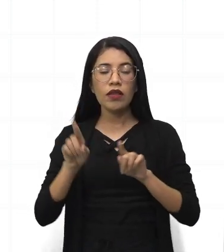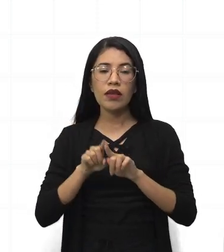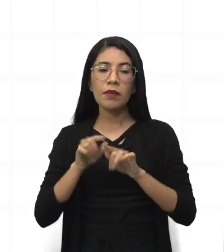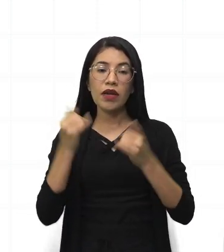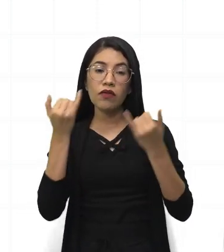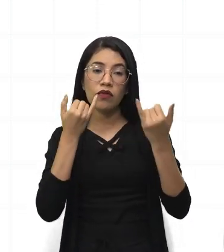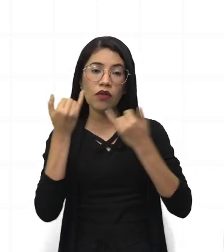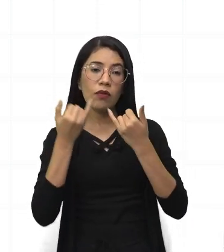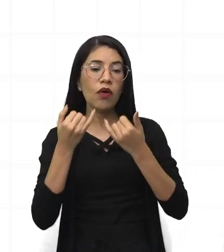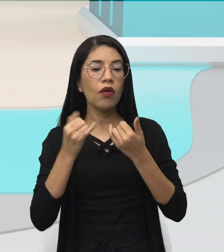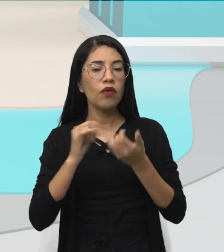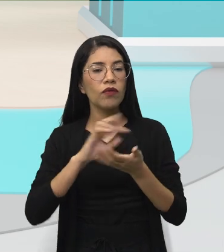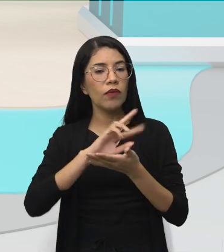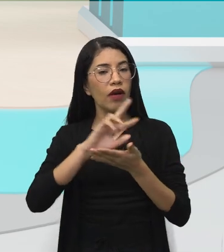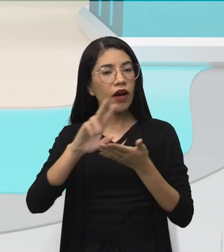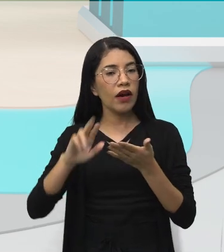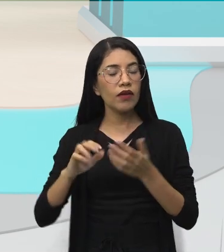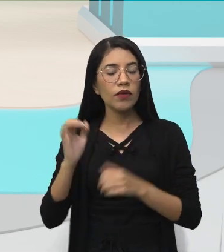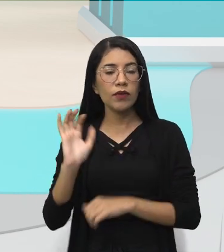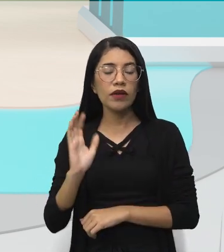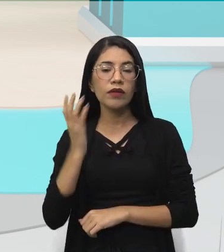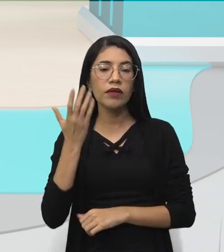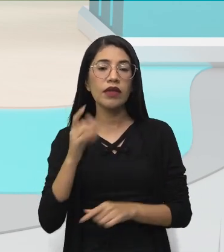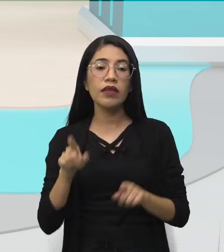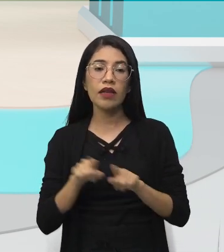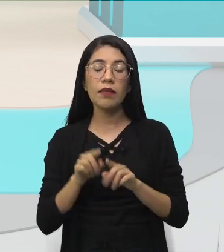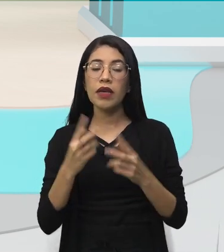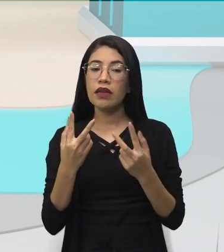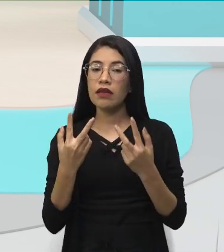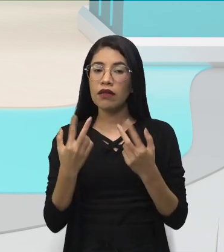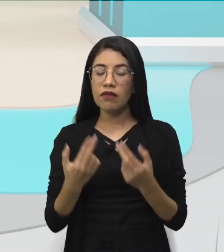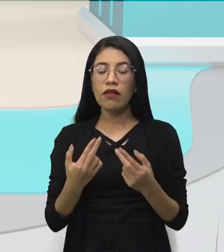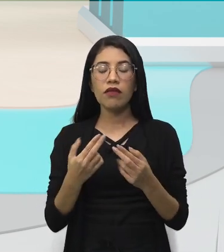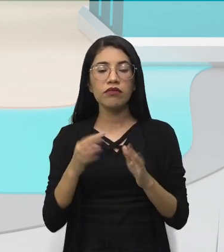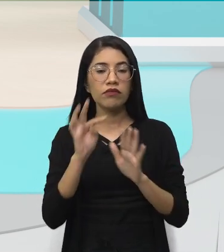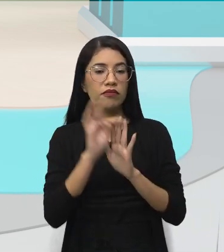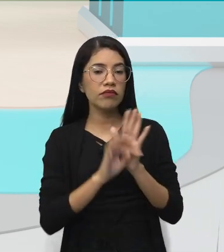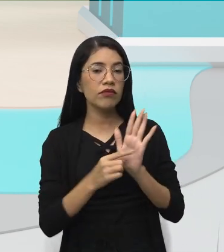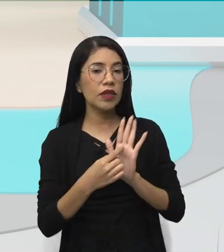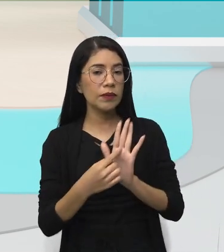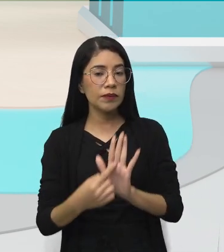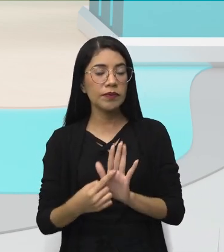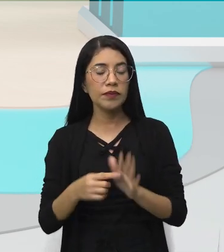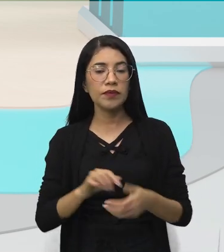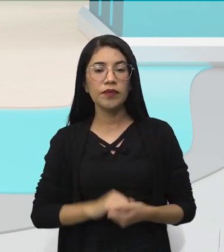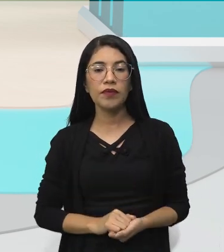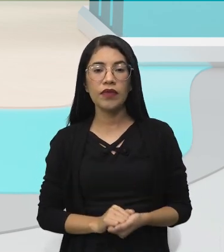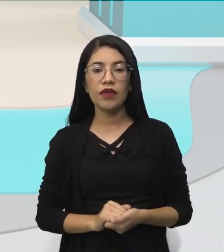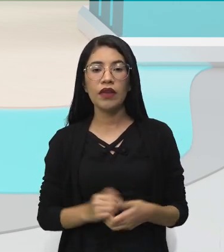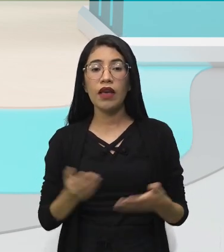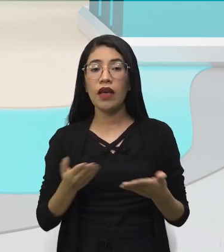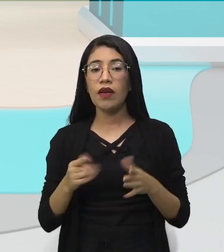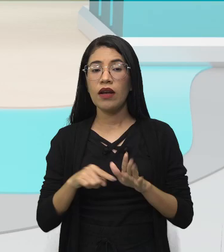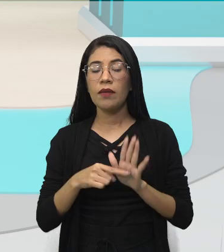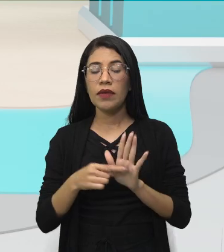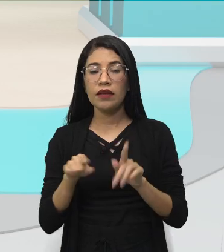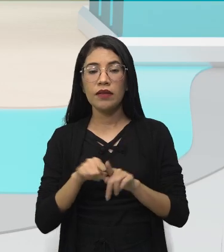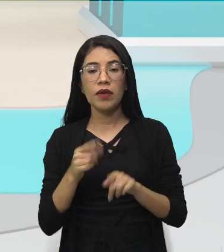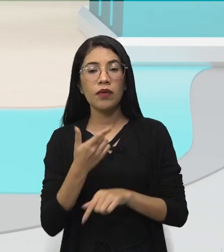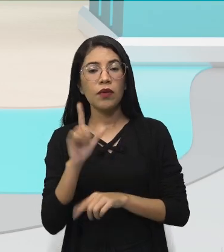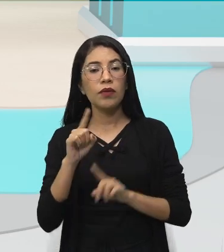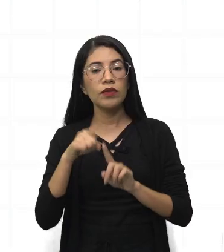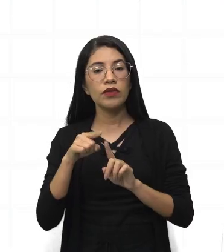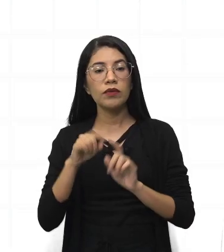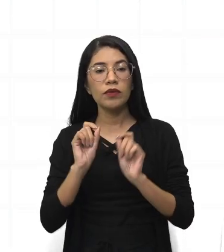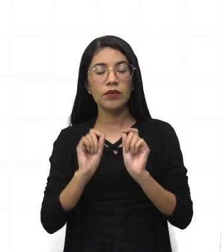aconteceu, né? É isso que a gente vê também no texto expositivo. Aí eu vou apresentar agora um texto para vocês,